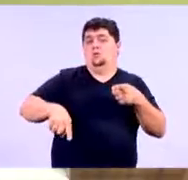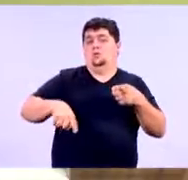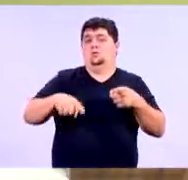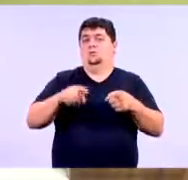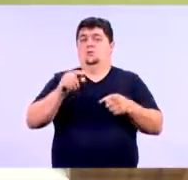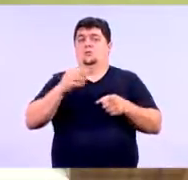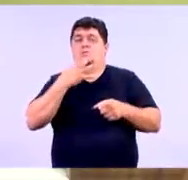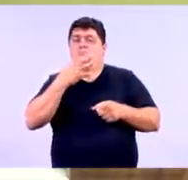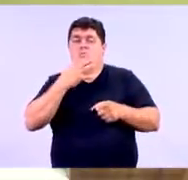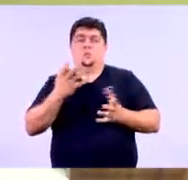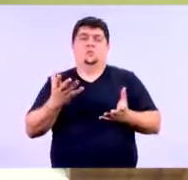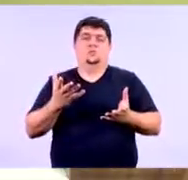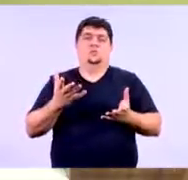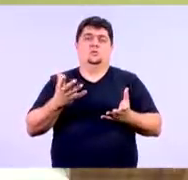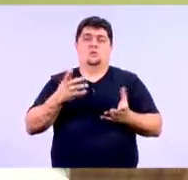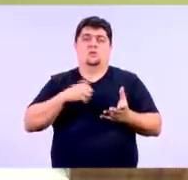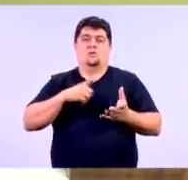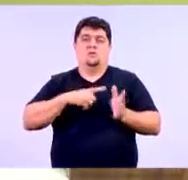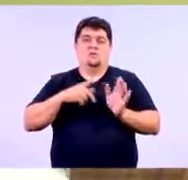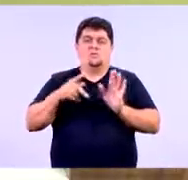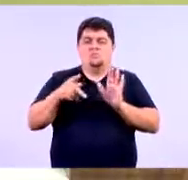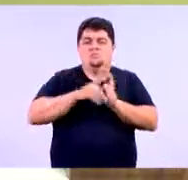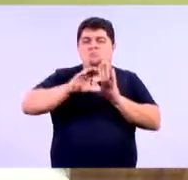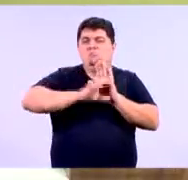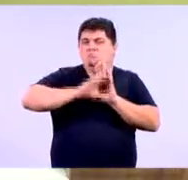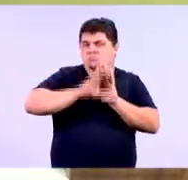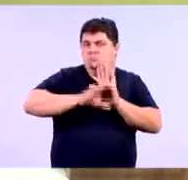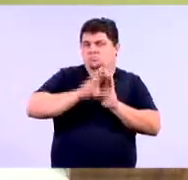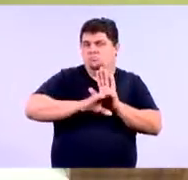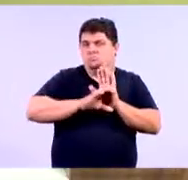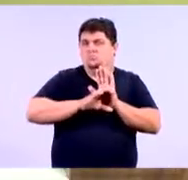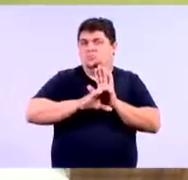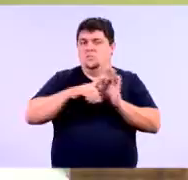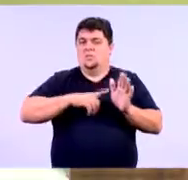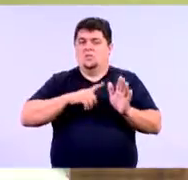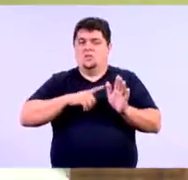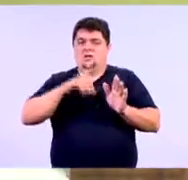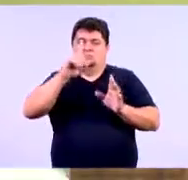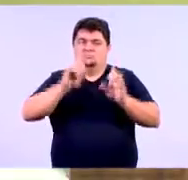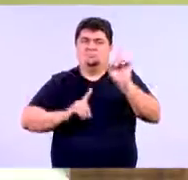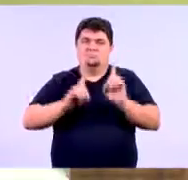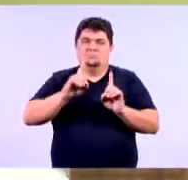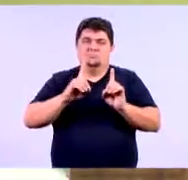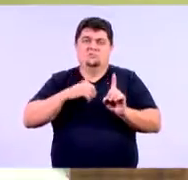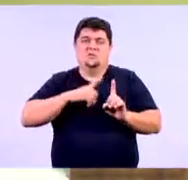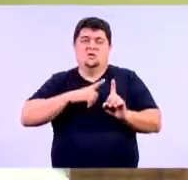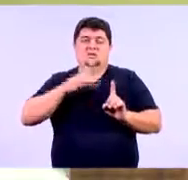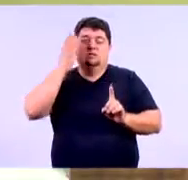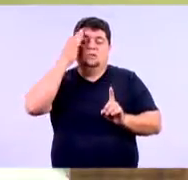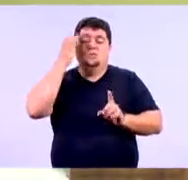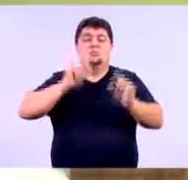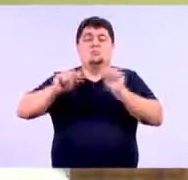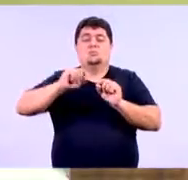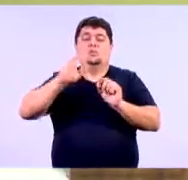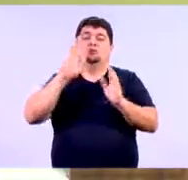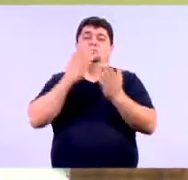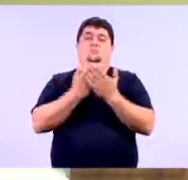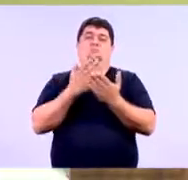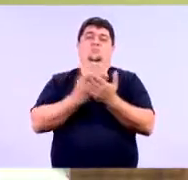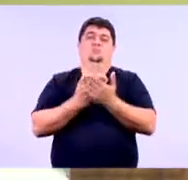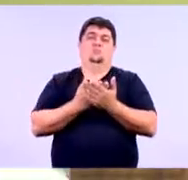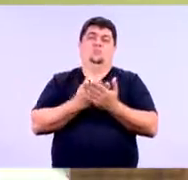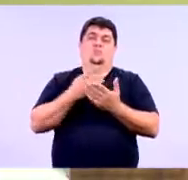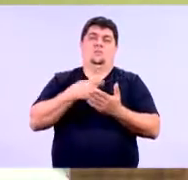nessas normas, tá? Então o próprio conceito de direito tributário, ele traz para nós o que nós estudaremos. E aí eu